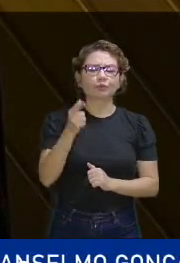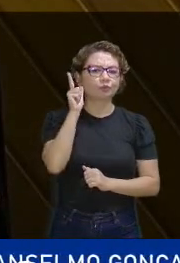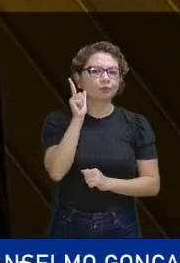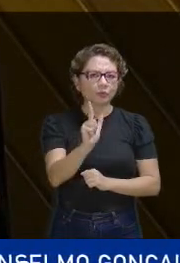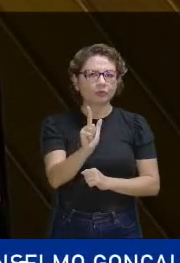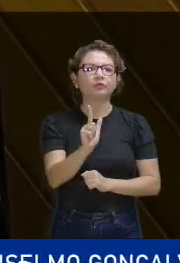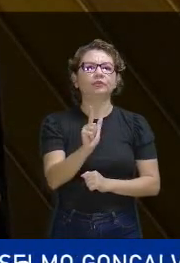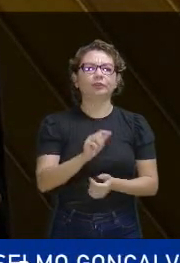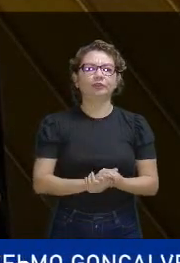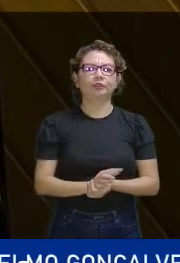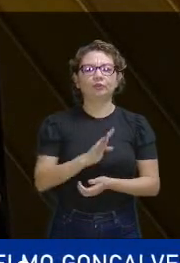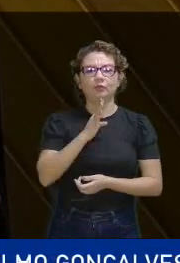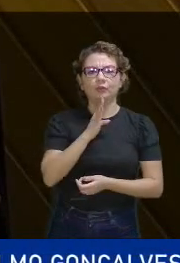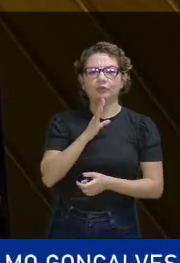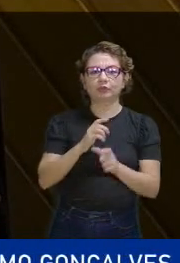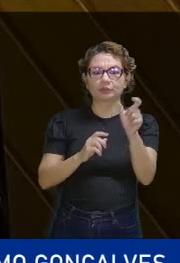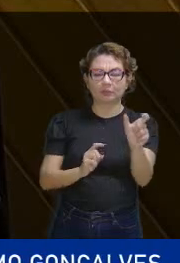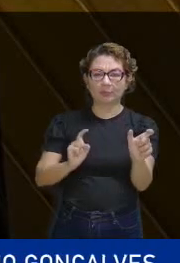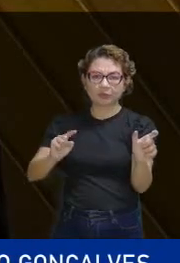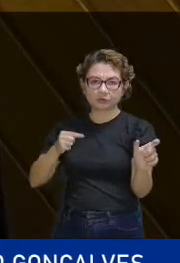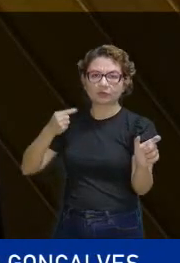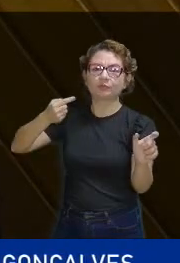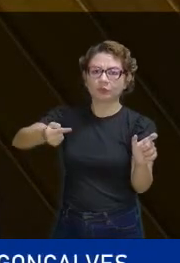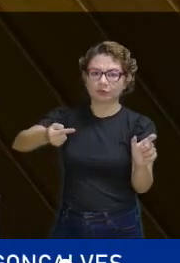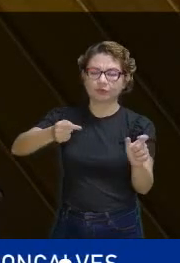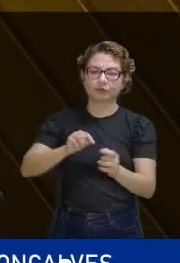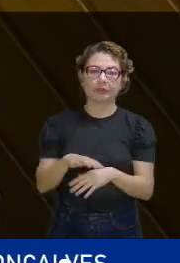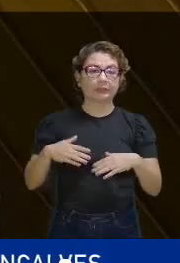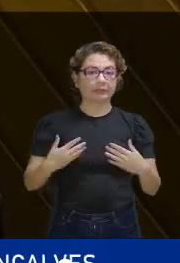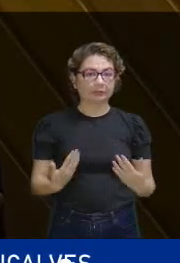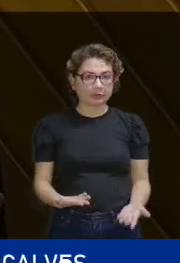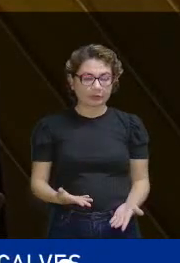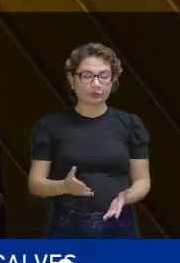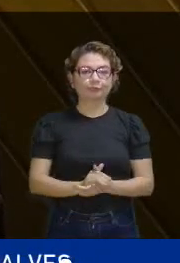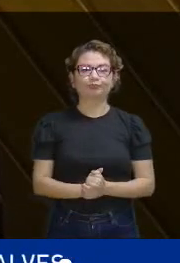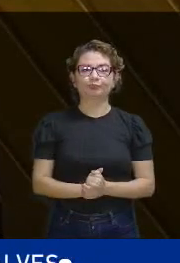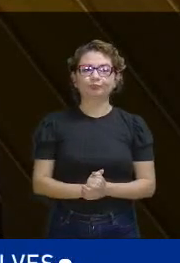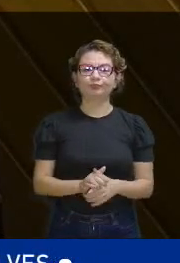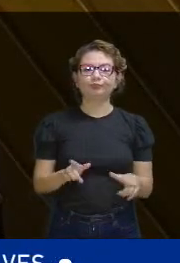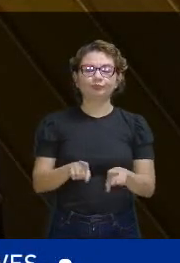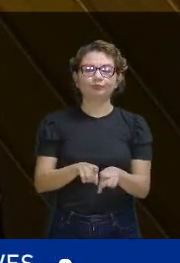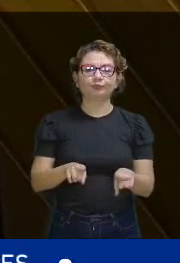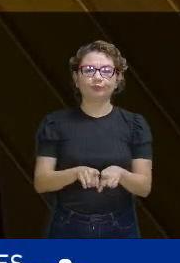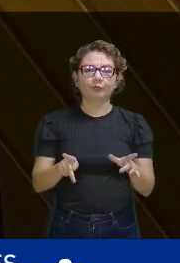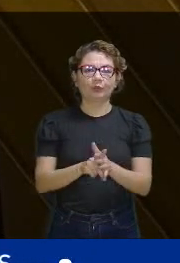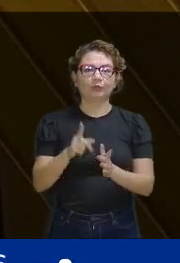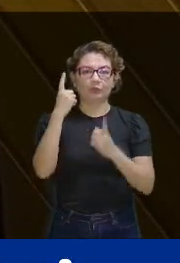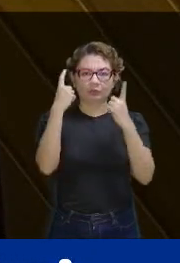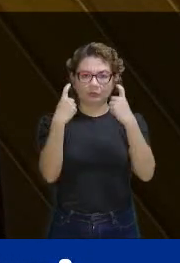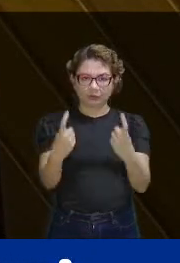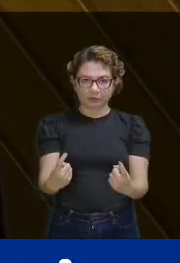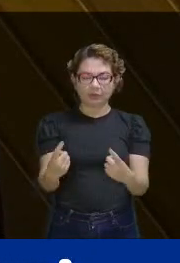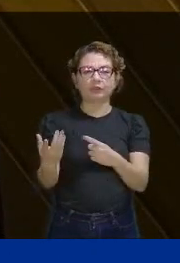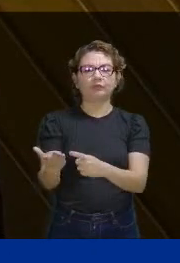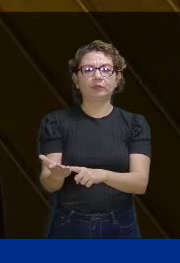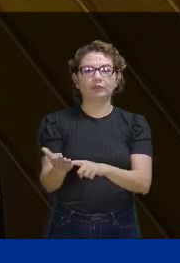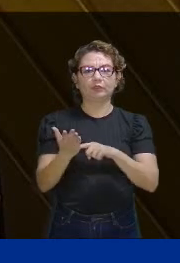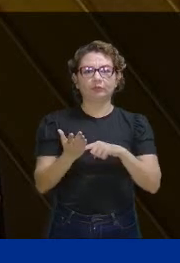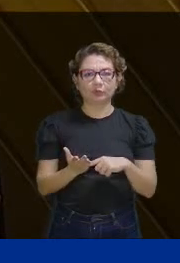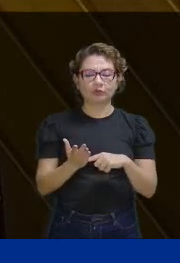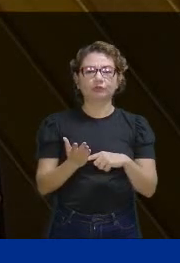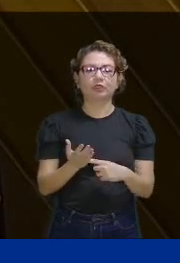ou de conhecimento da parte em momento posterior. Nessa hipótese, incumbe à parte interessada demonstrar de